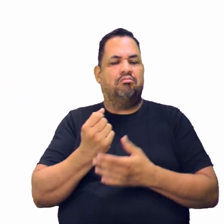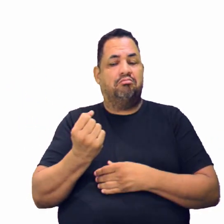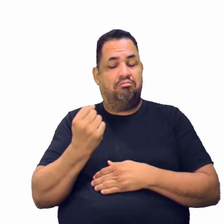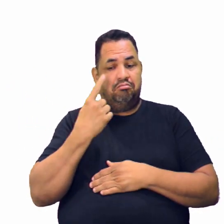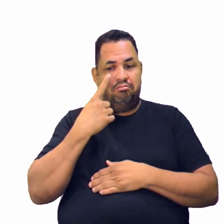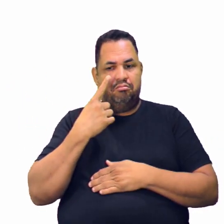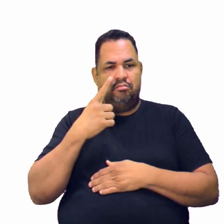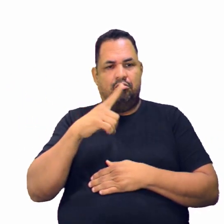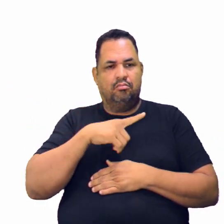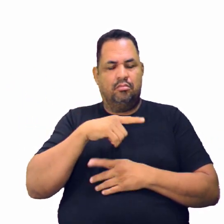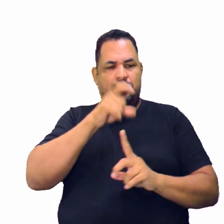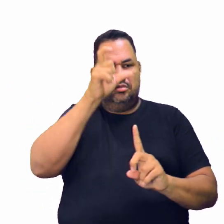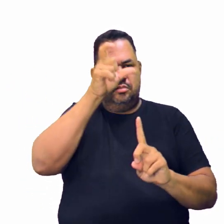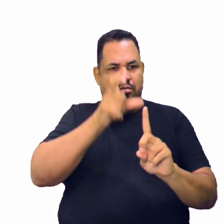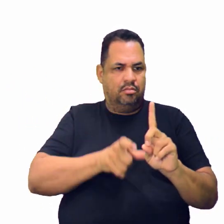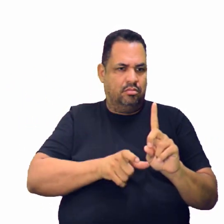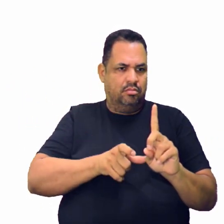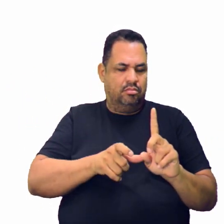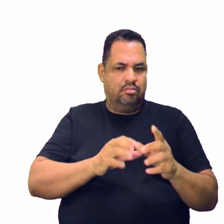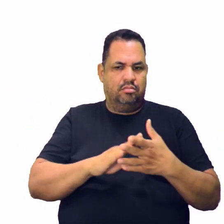estranho, aí terá sujeito.